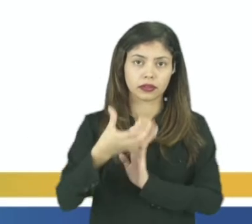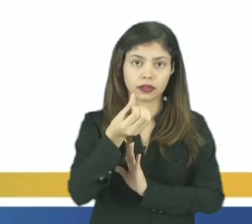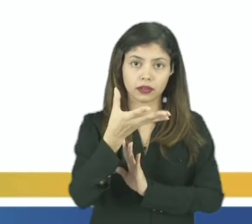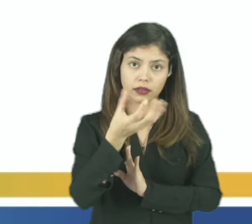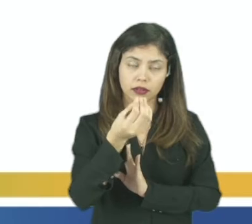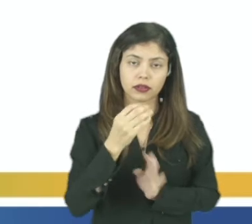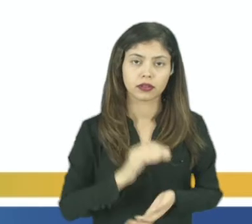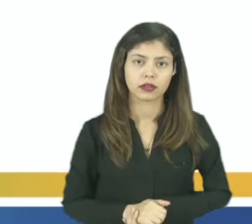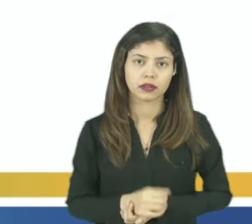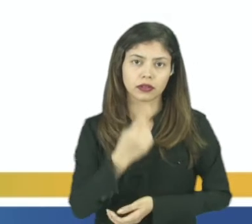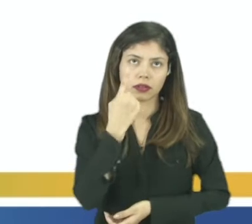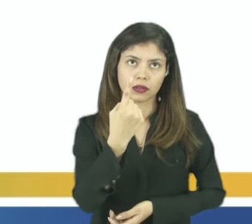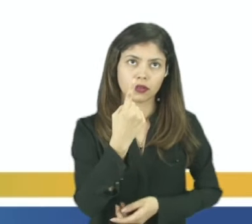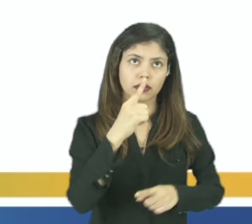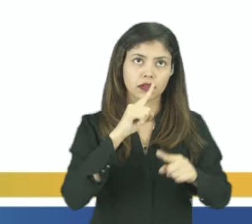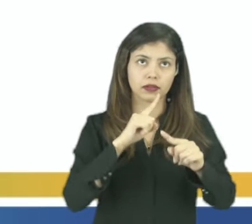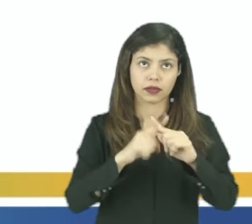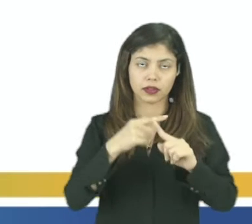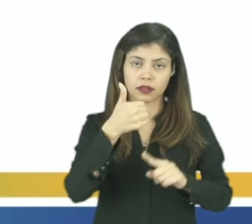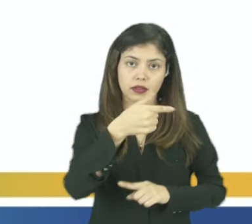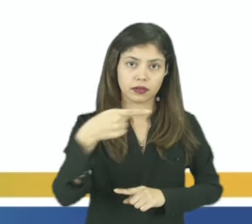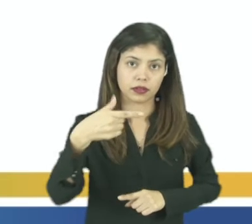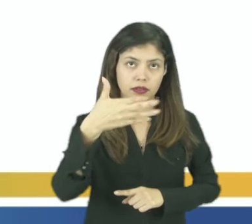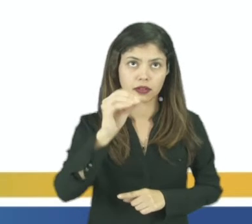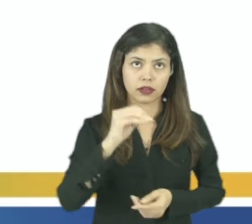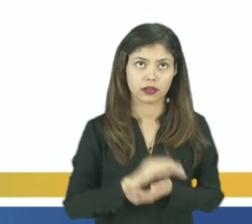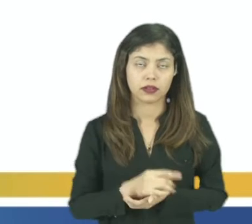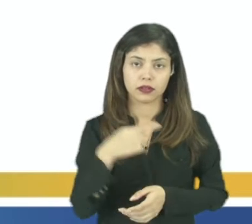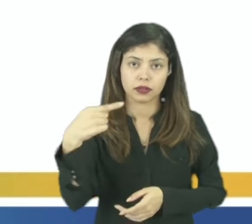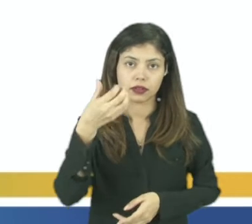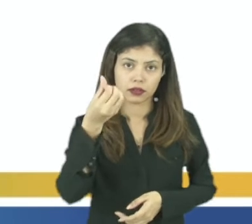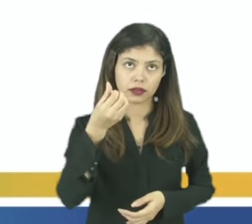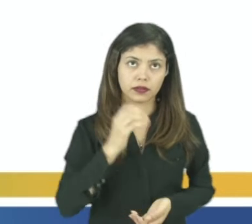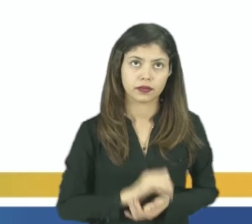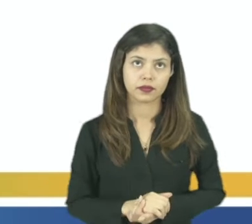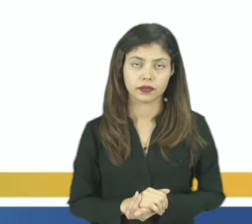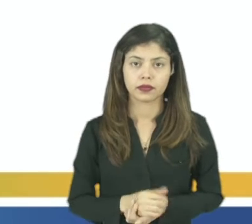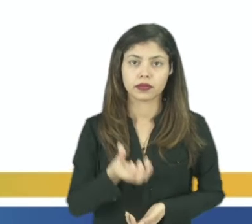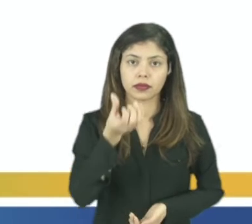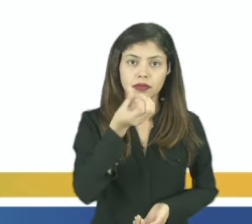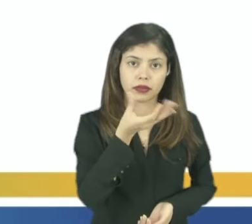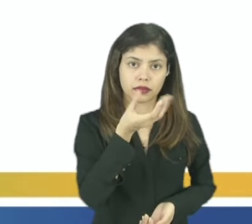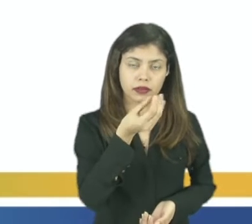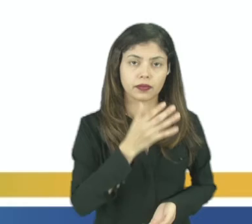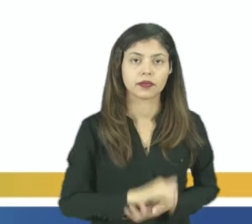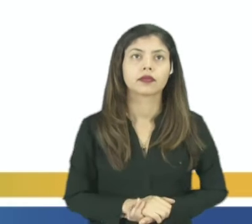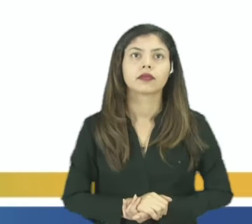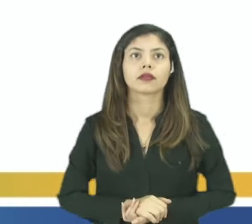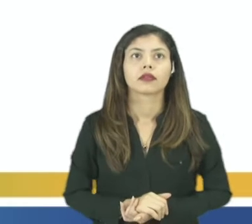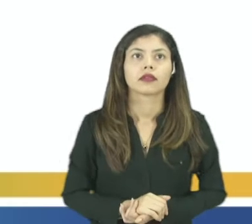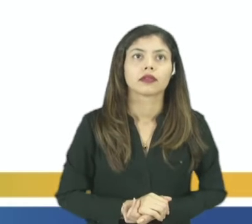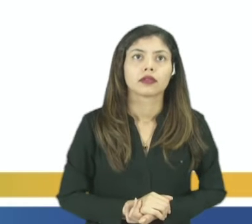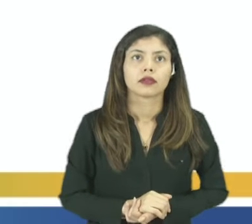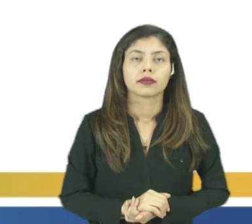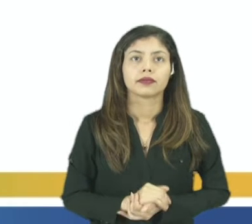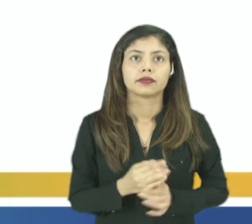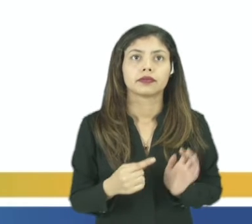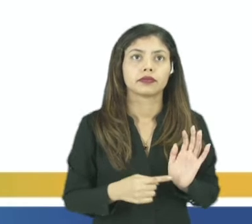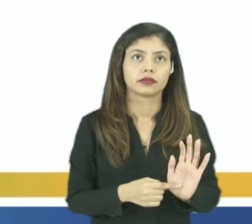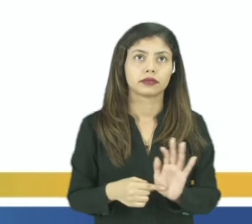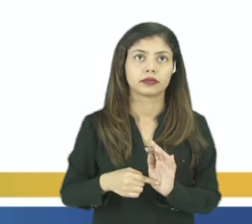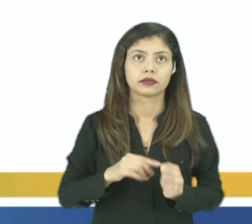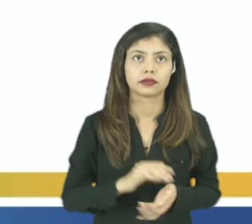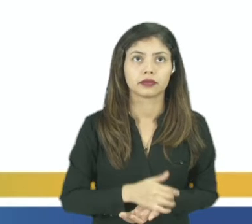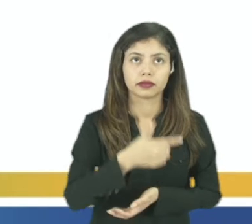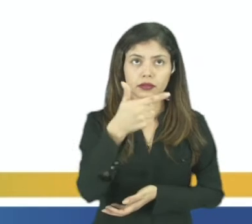60. 1 vezes menos 10 vezes menos 6. E aí você terá o resultado 60. Da mesma